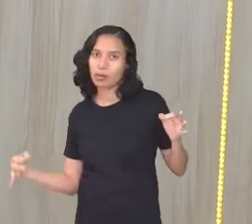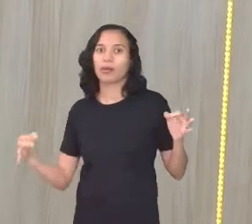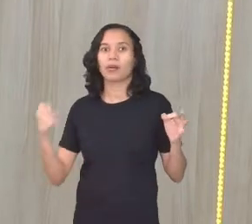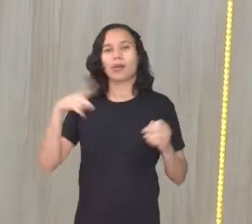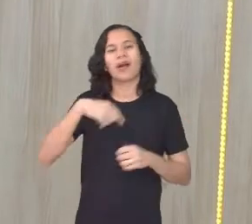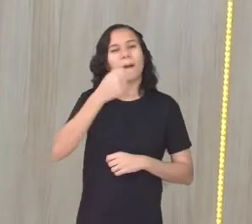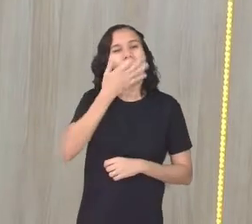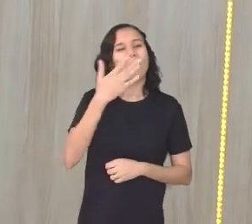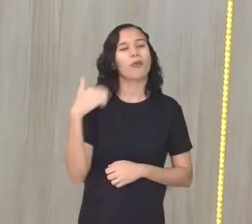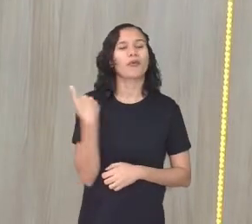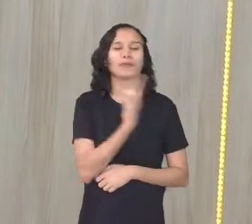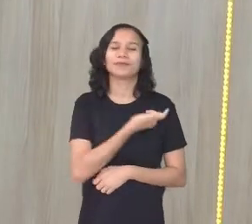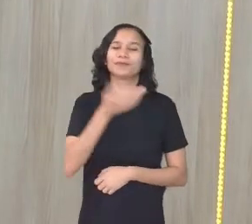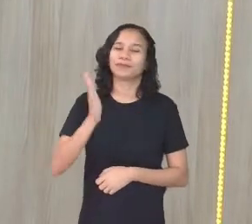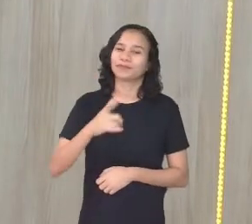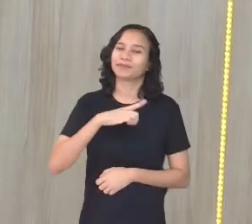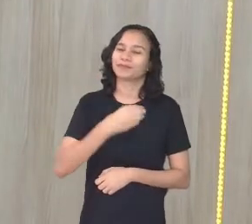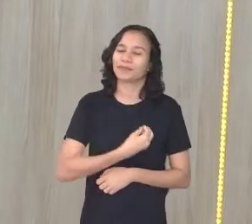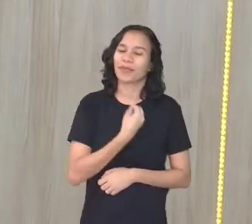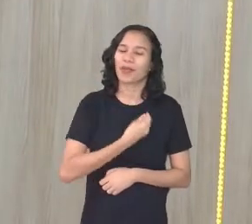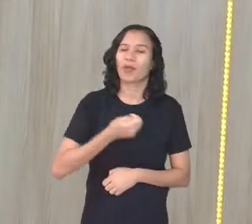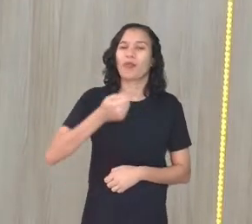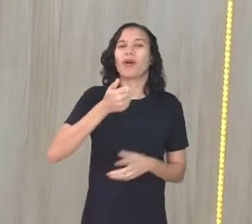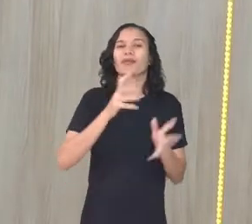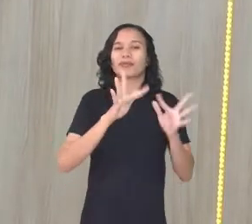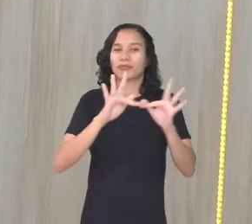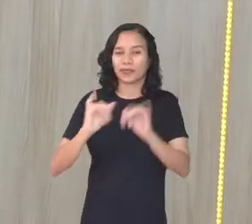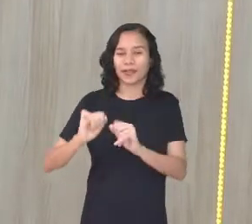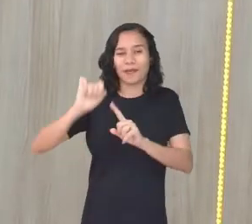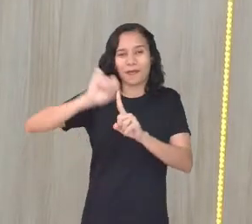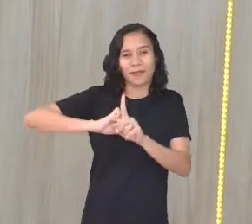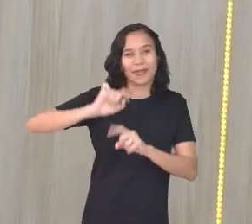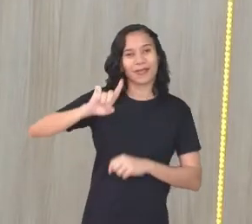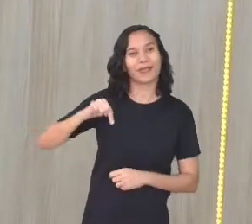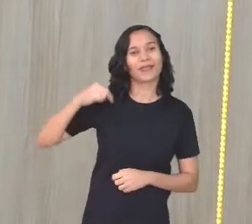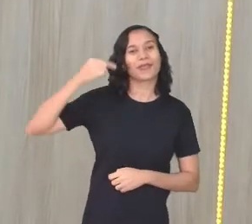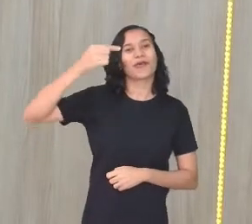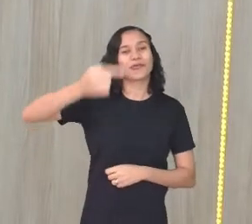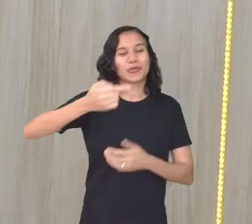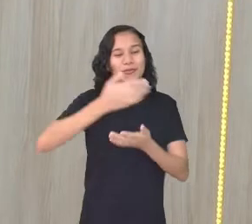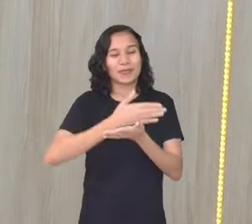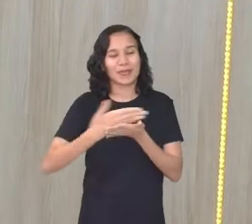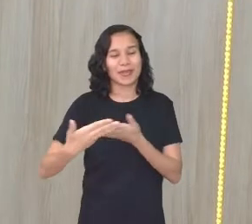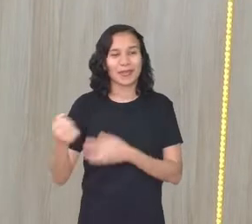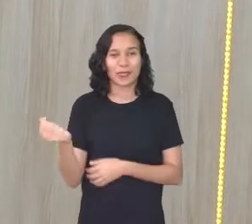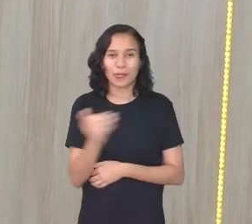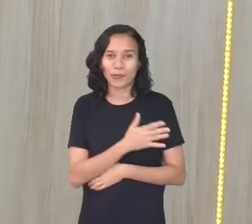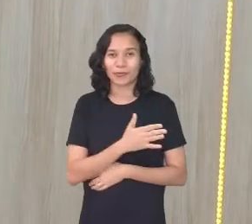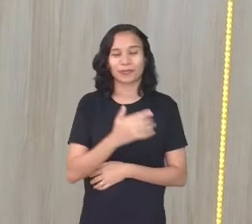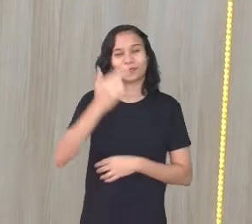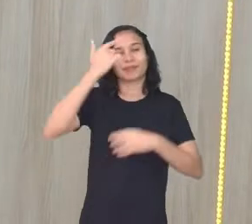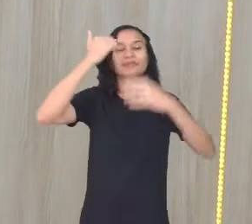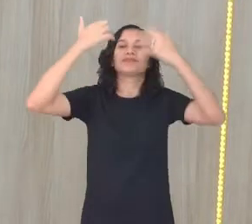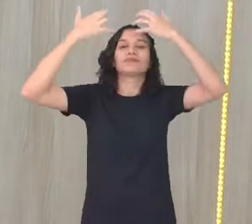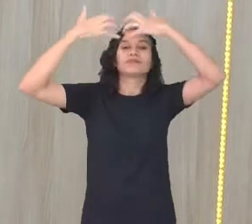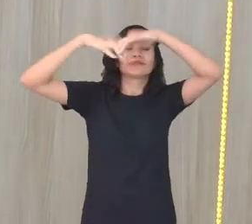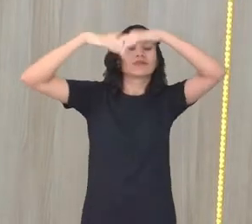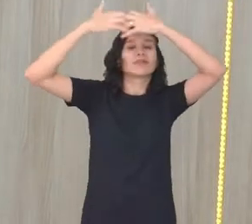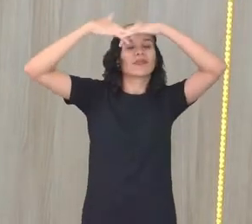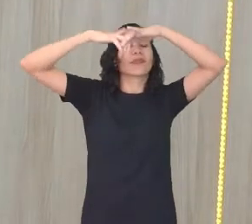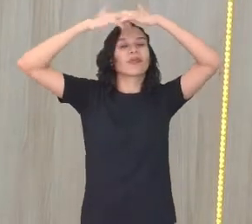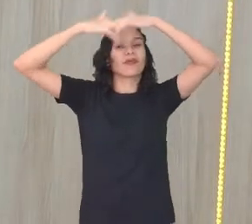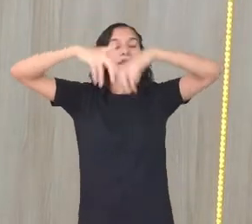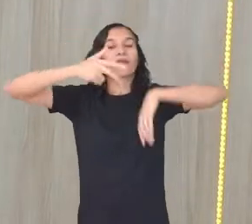que a gente já está aí caminhando para o próximo mês. E a gente vai finalizar refletindo, falando